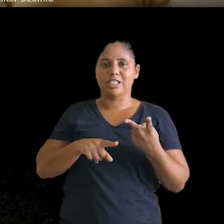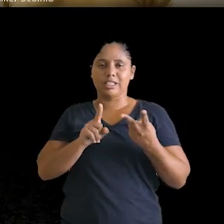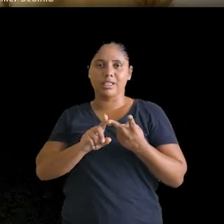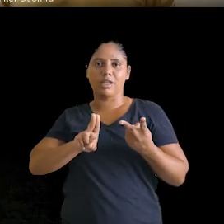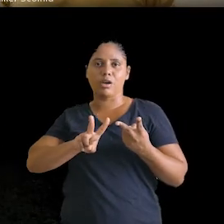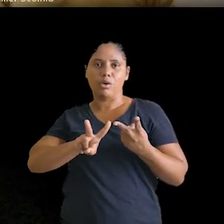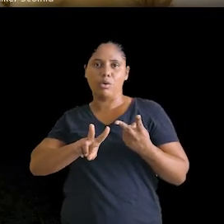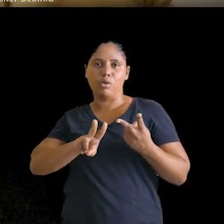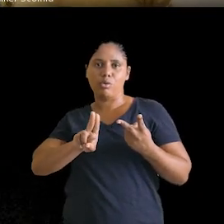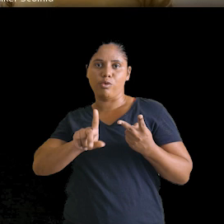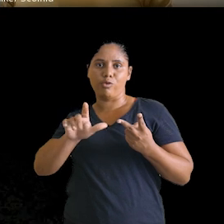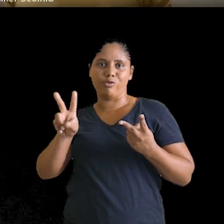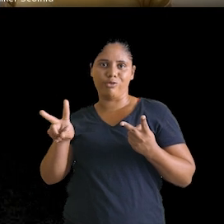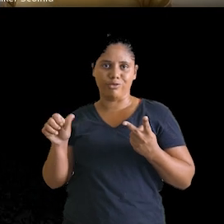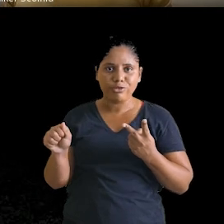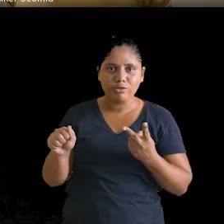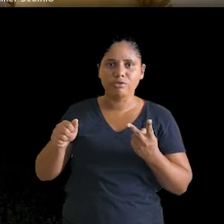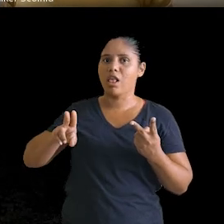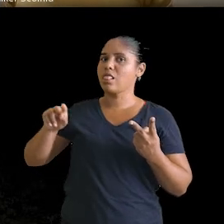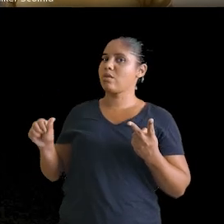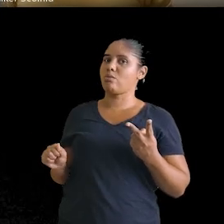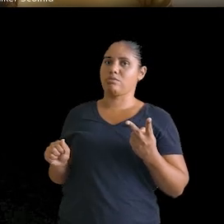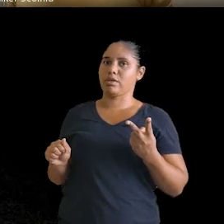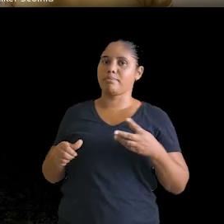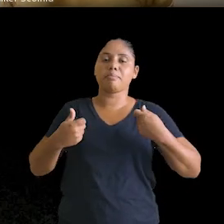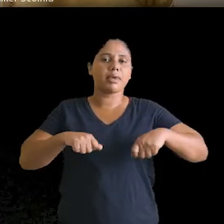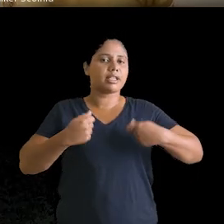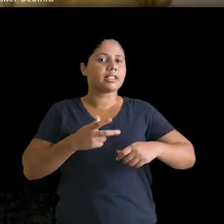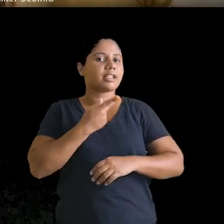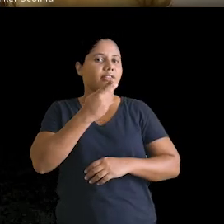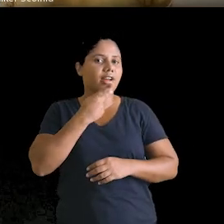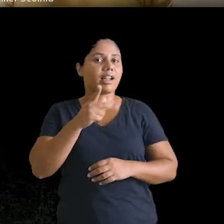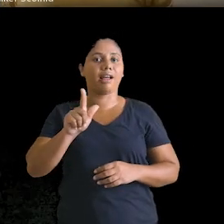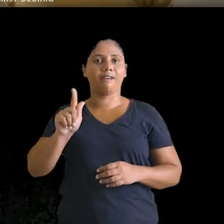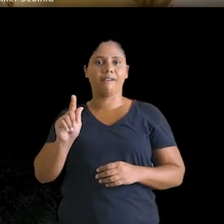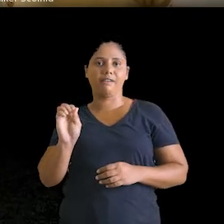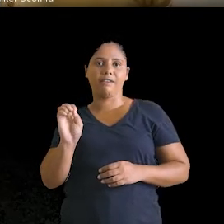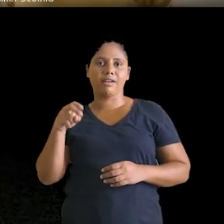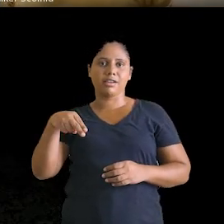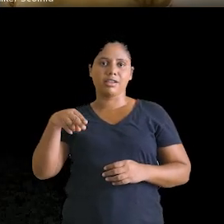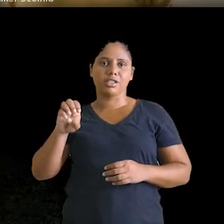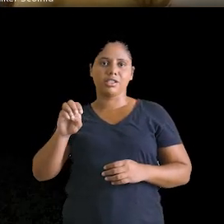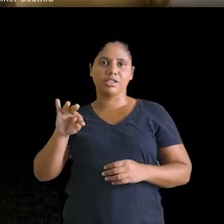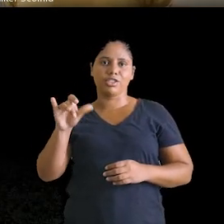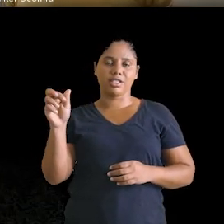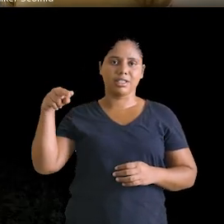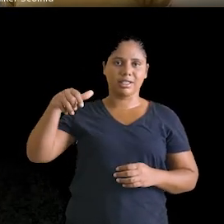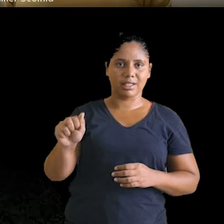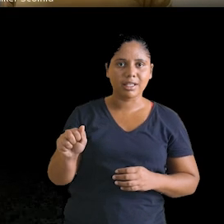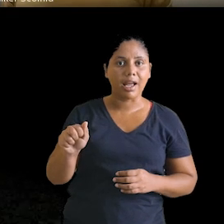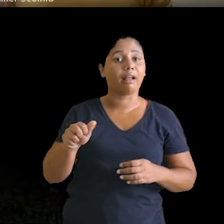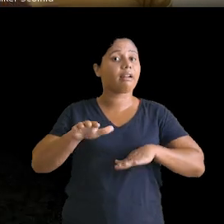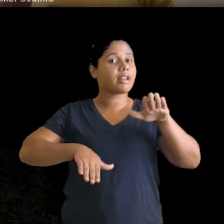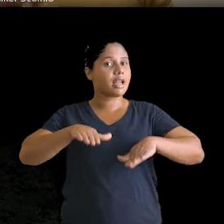sempre tem que falar genitália, a depender do contexto. Porque também a gente pode perguntar a essa pessoa como ela gosta de que seja referido tal